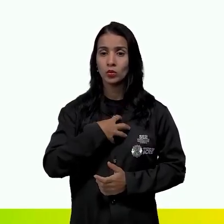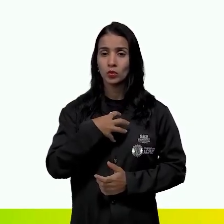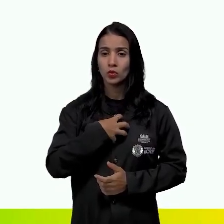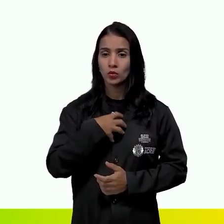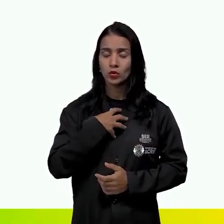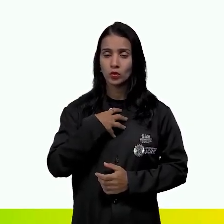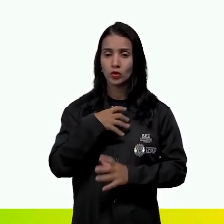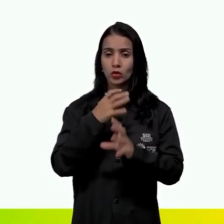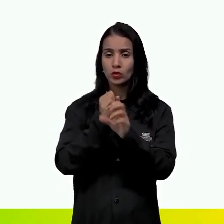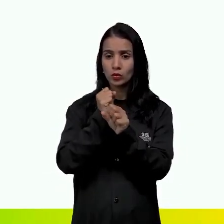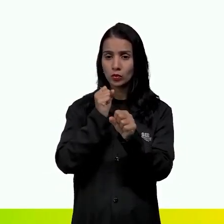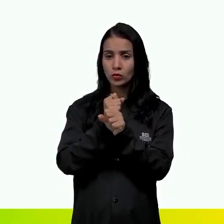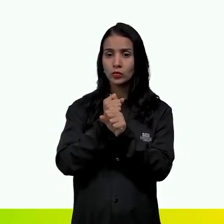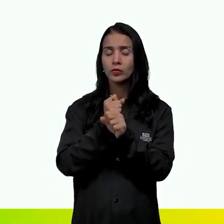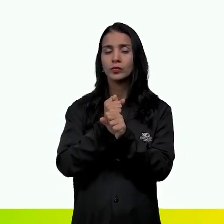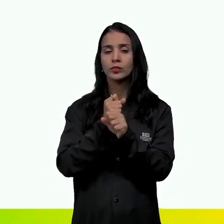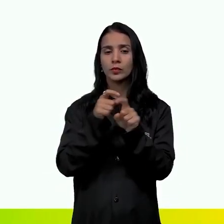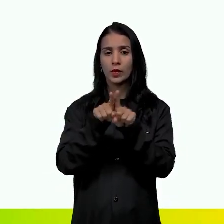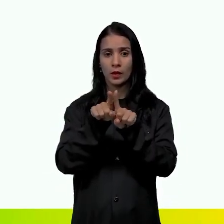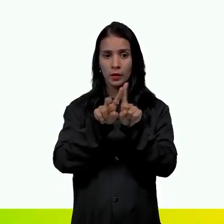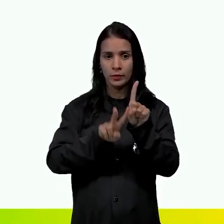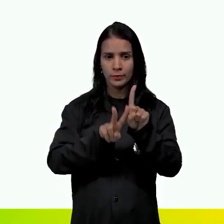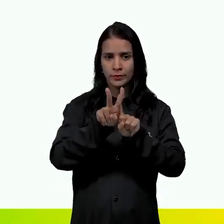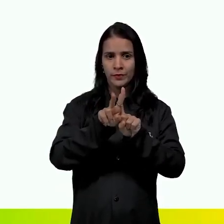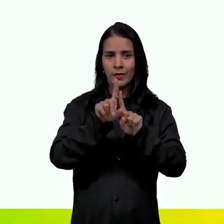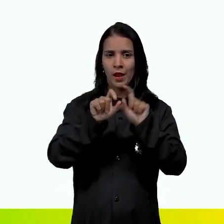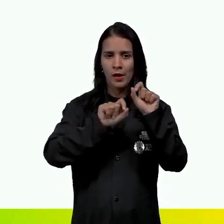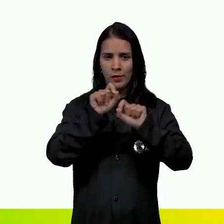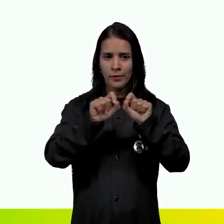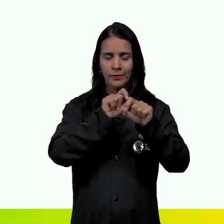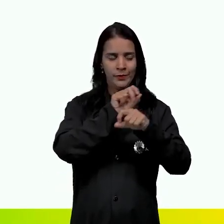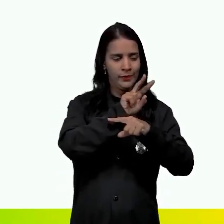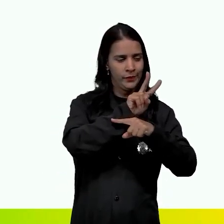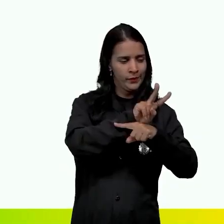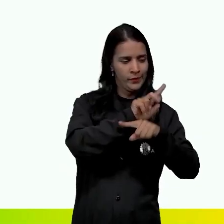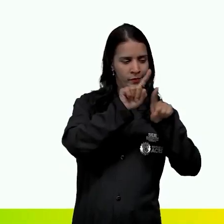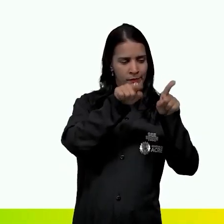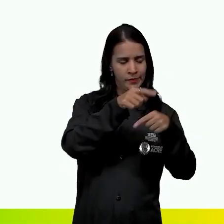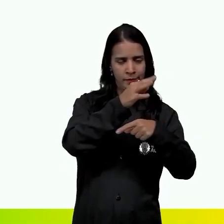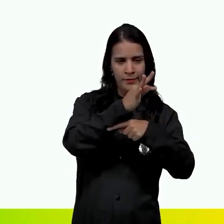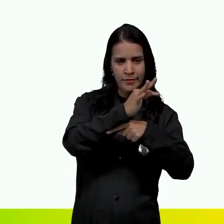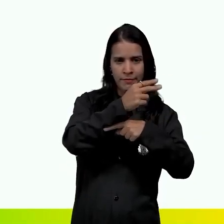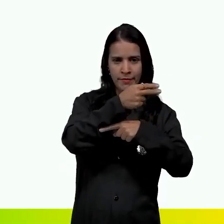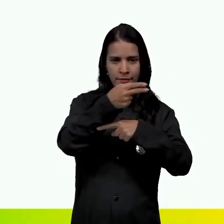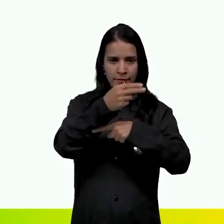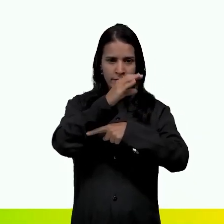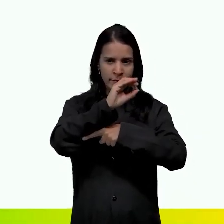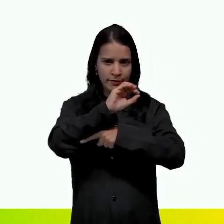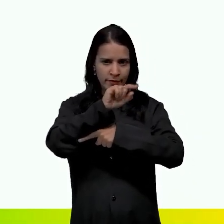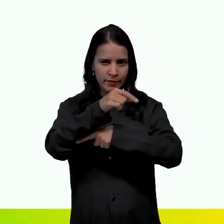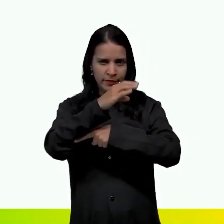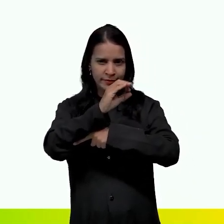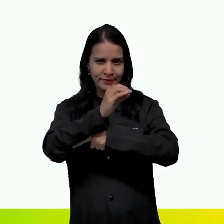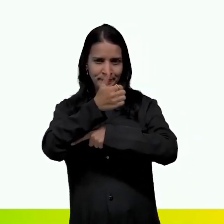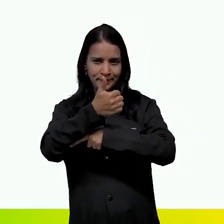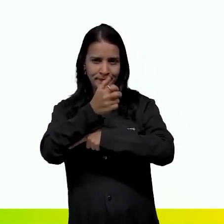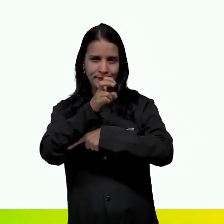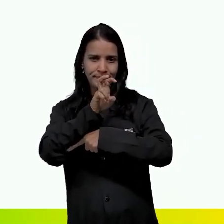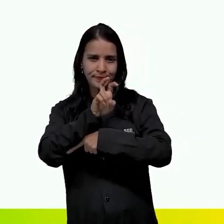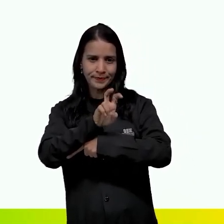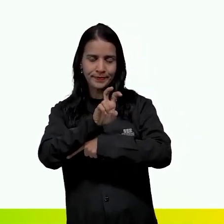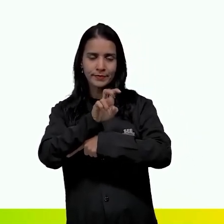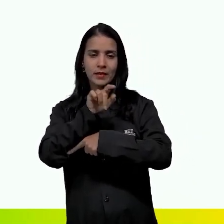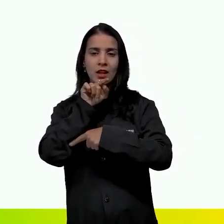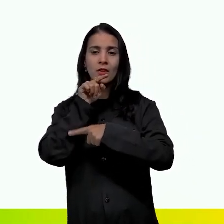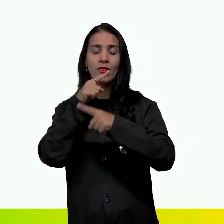dessa pirâmide menor, ok? Então, vou deixar aqui, vou deixar guardado, que esse aqui vai ser importante. A segunda